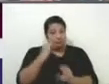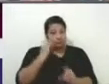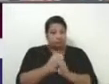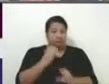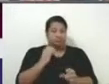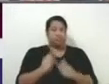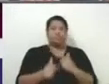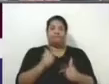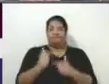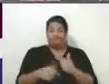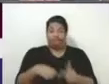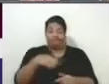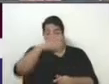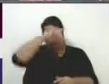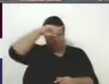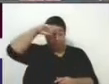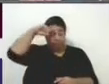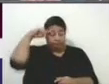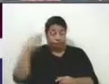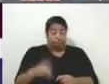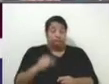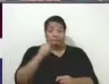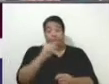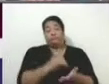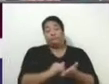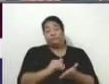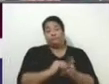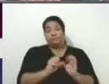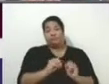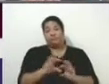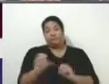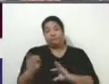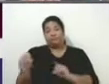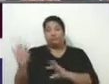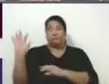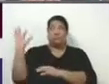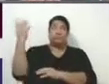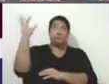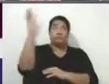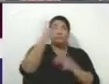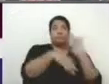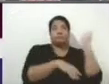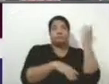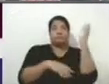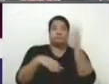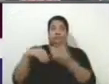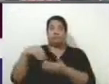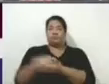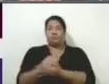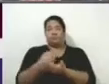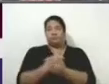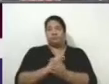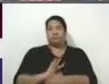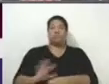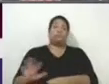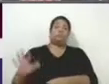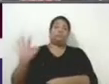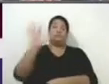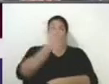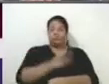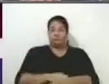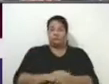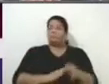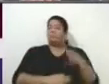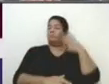secretaria, levando a educação ambiental para todos os cantos da cidade. Então, depois dessa palestra, gente fez o plantio